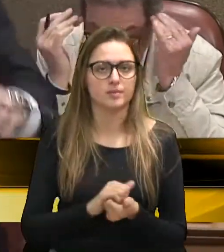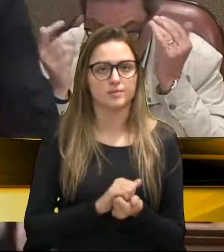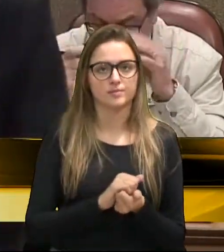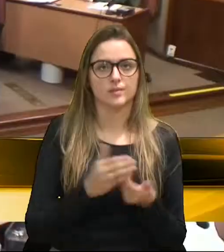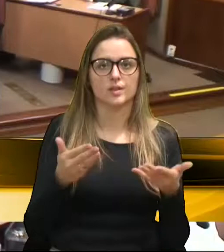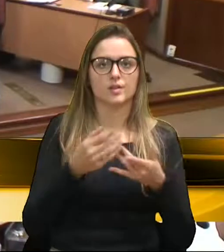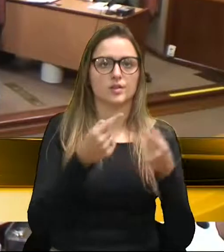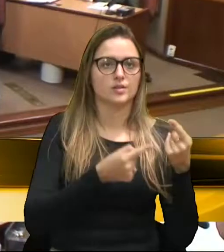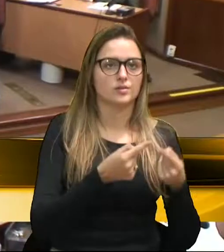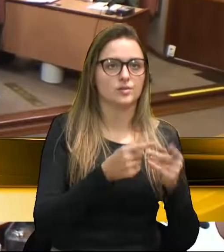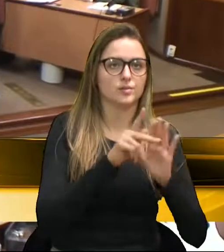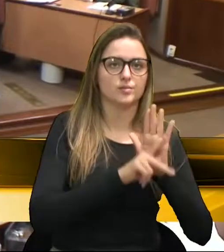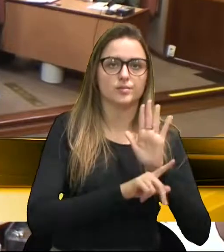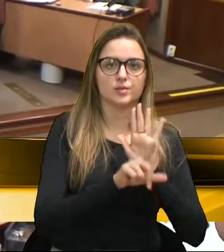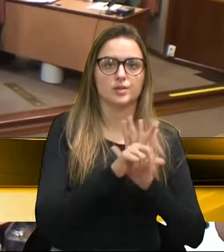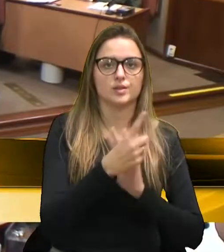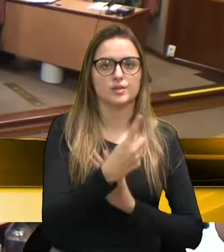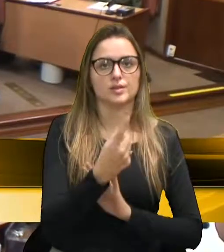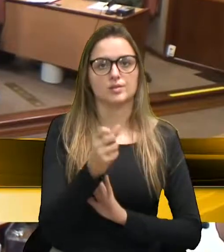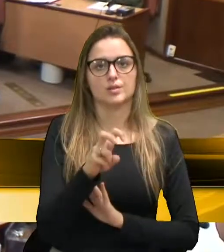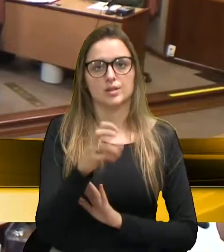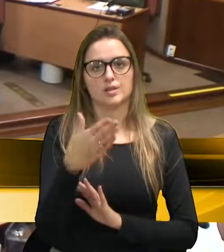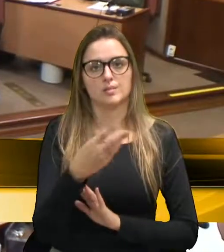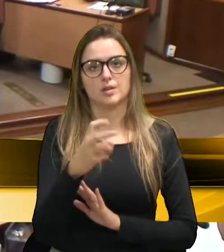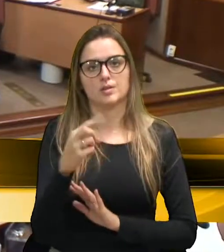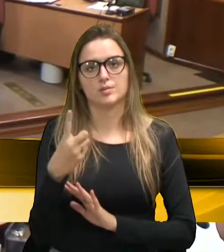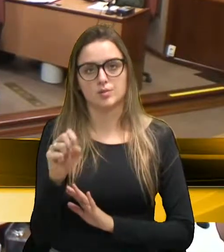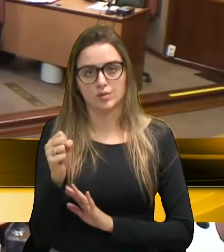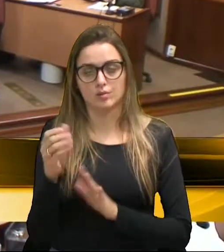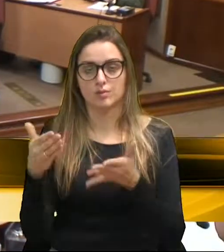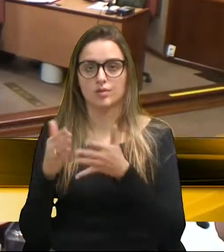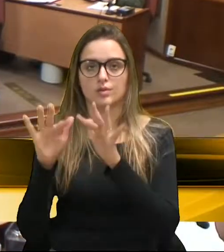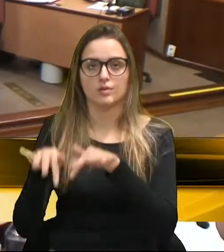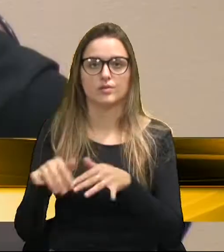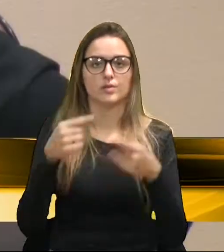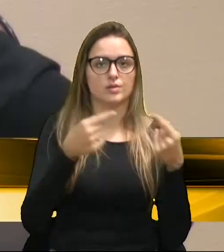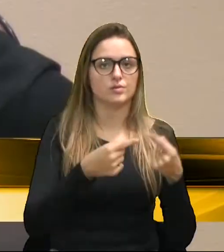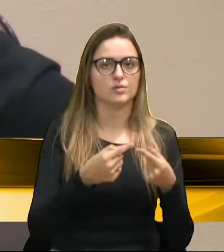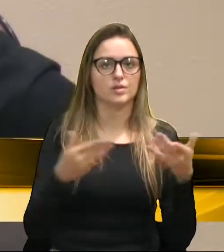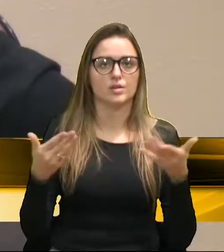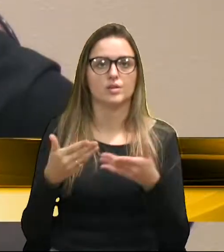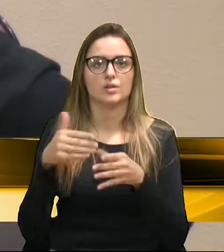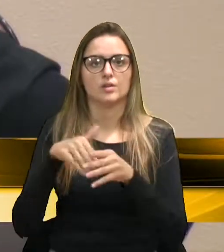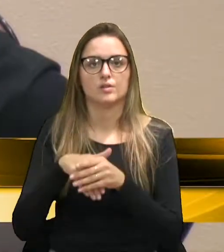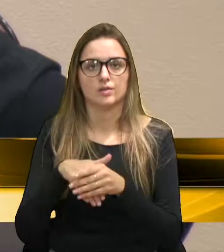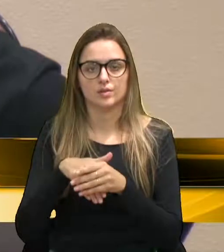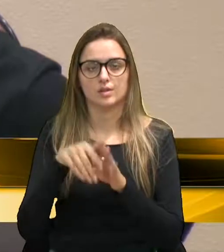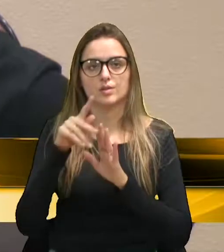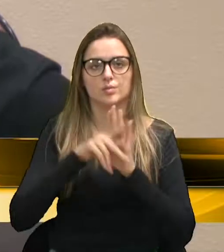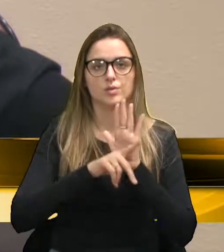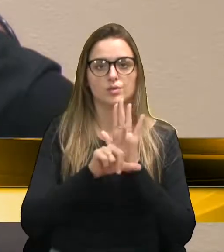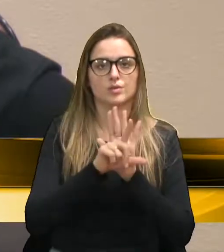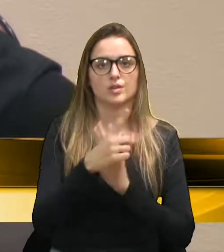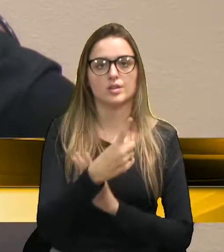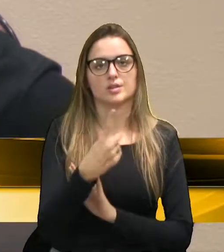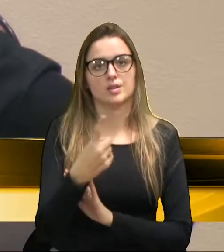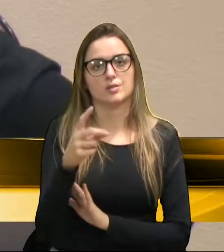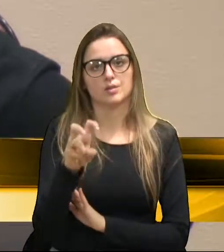Está em discussão projeto de lei 115/2018. Encerrada a discussão, em votação o projeto de lei número